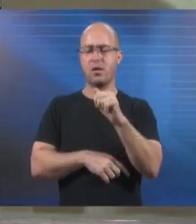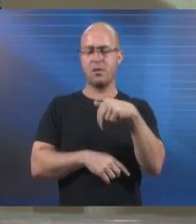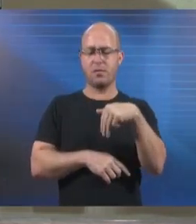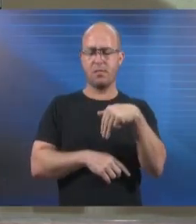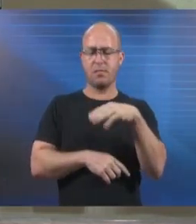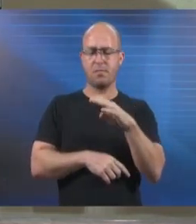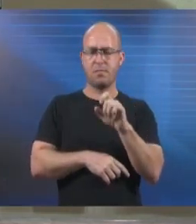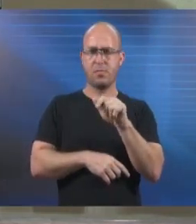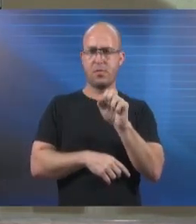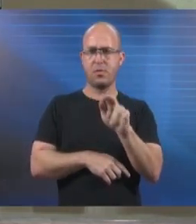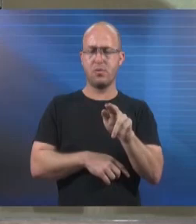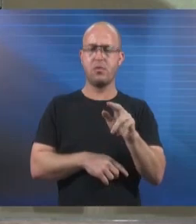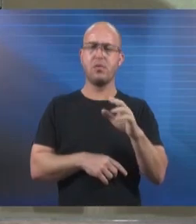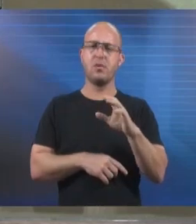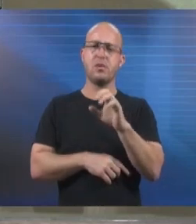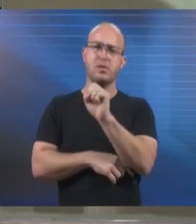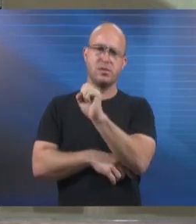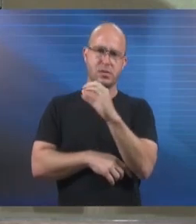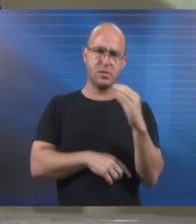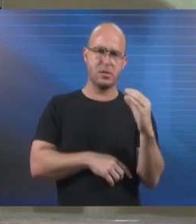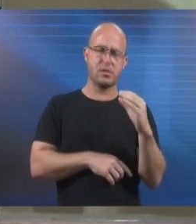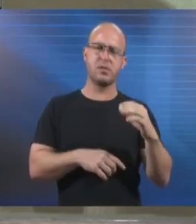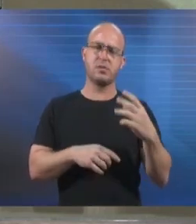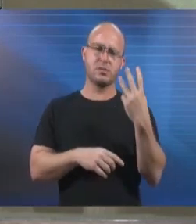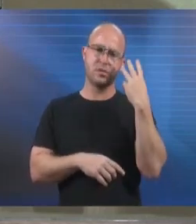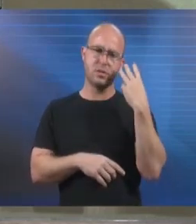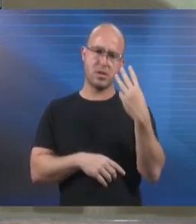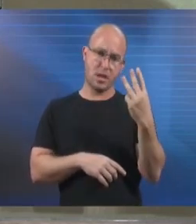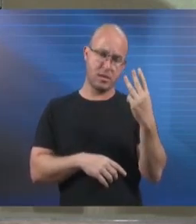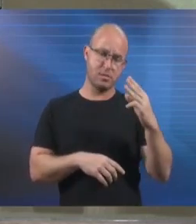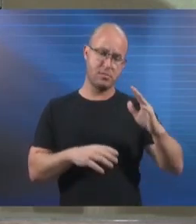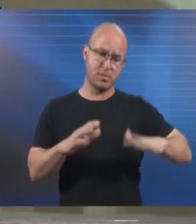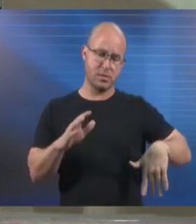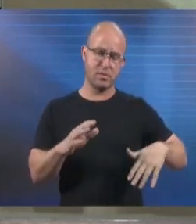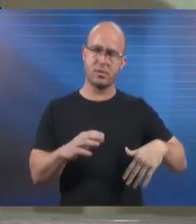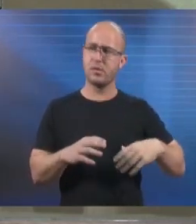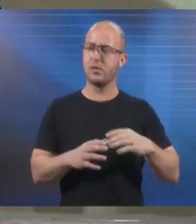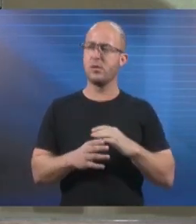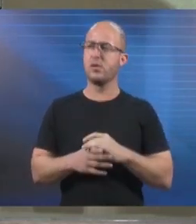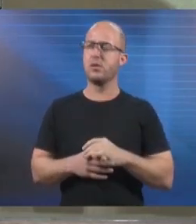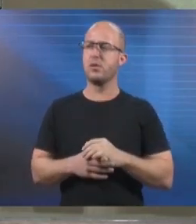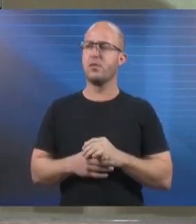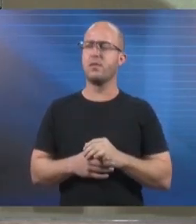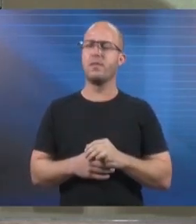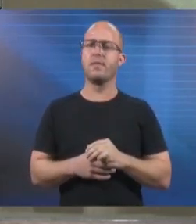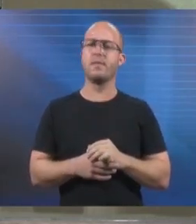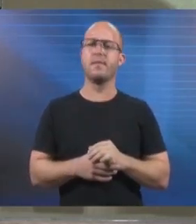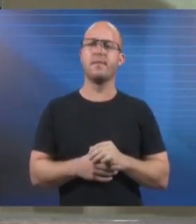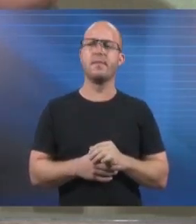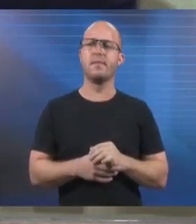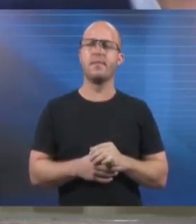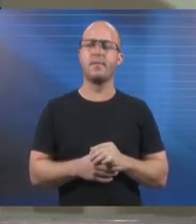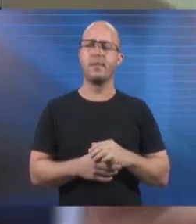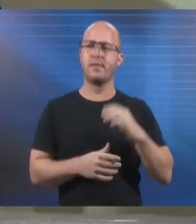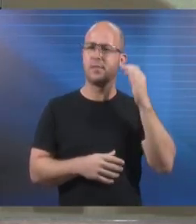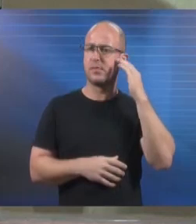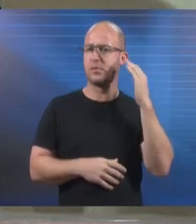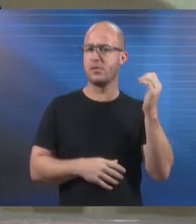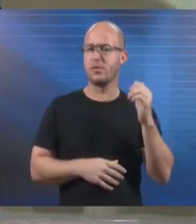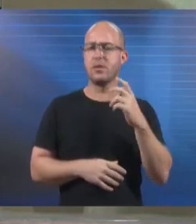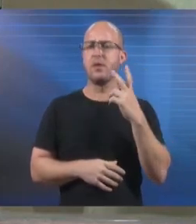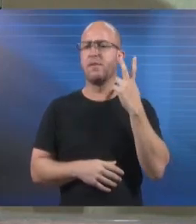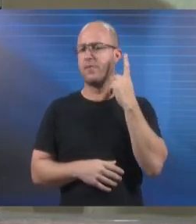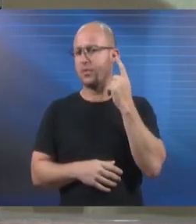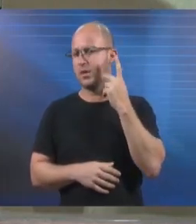né Santa Catarina fez engorda de três praias Inclusive a mais conhecida como Balneário de Camburiu o Ceará